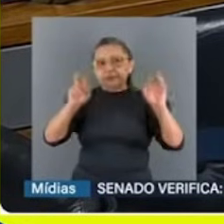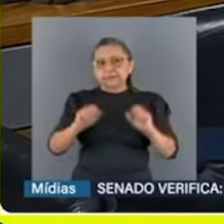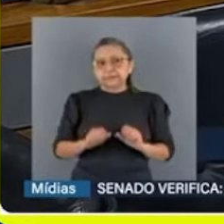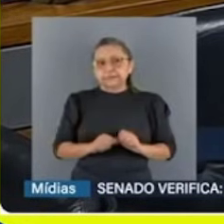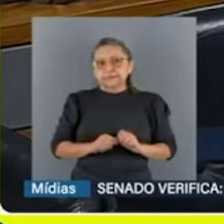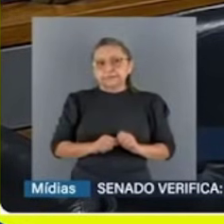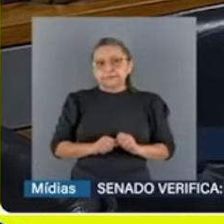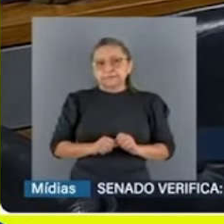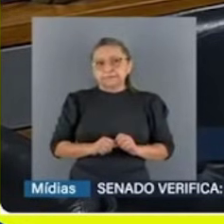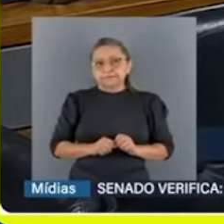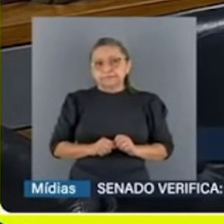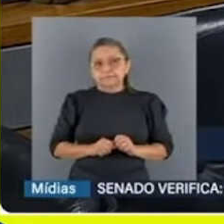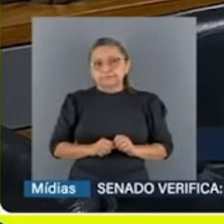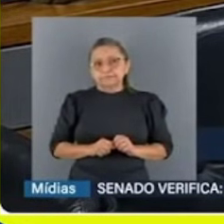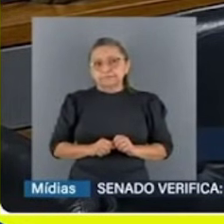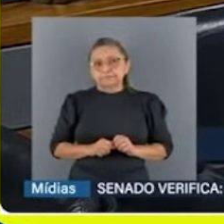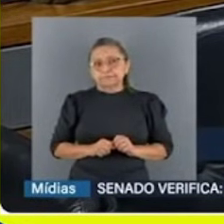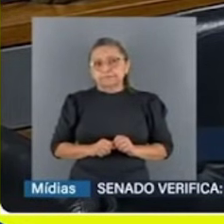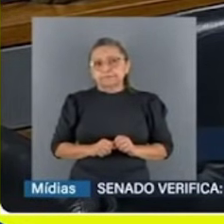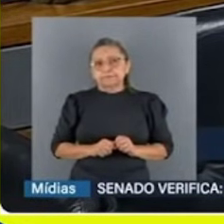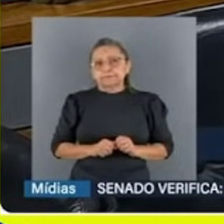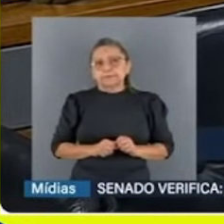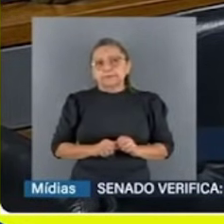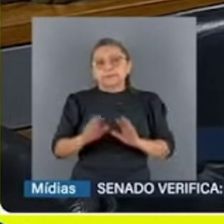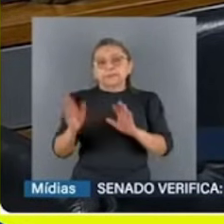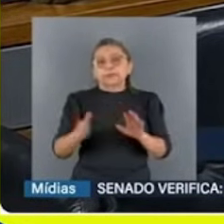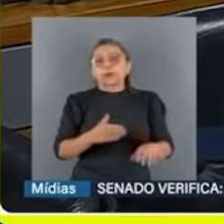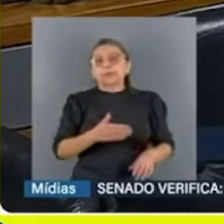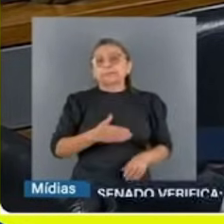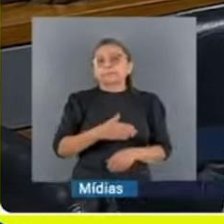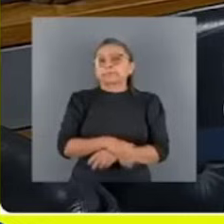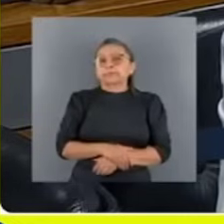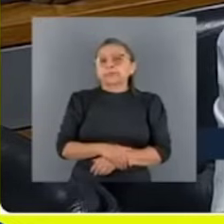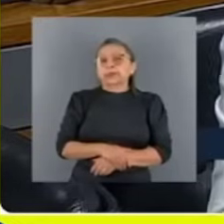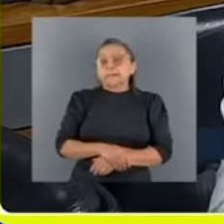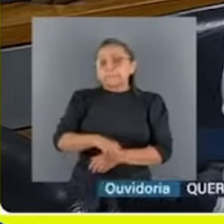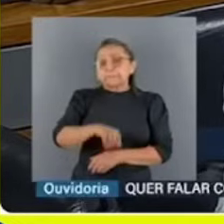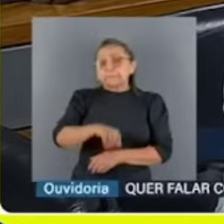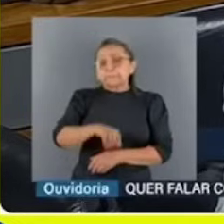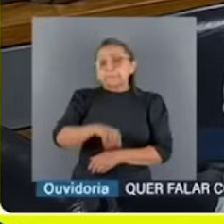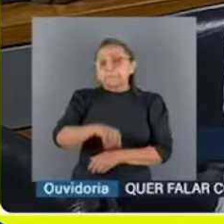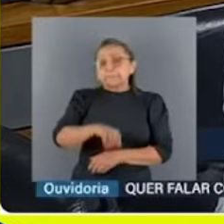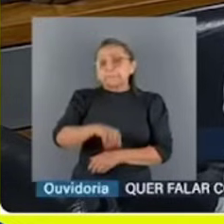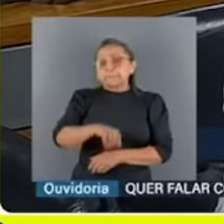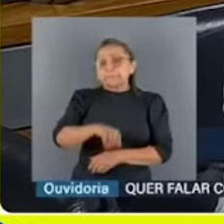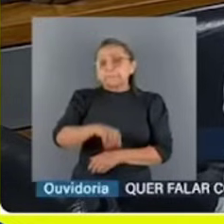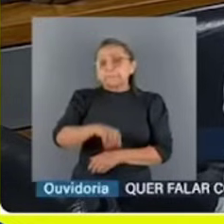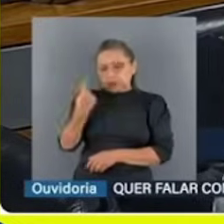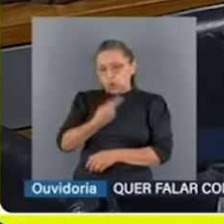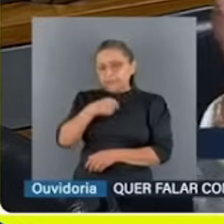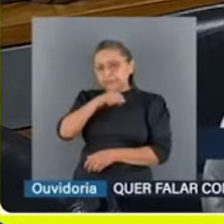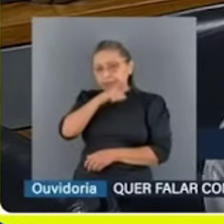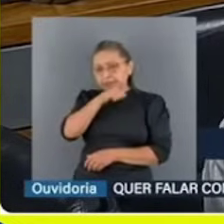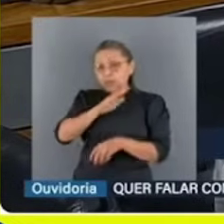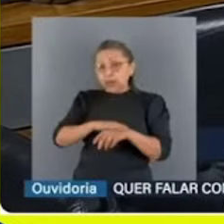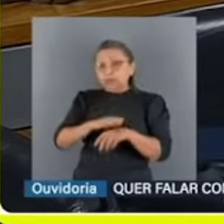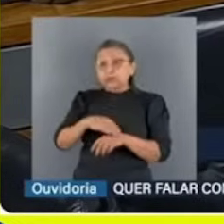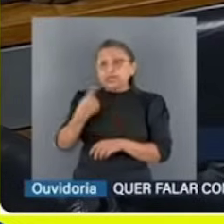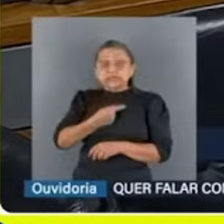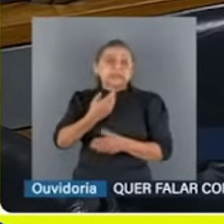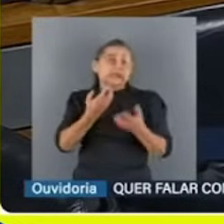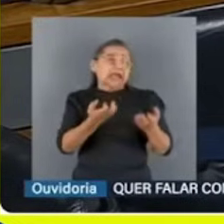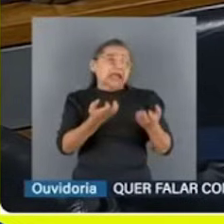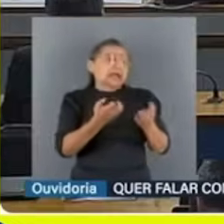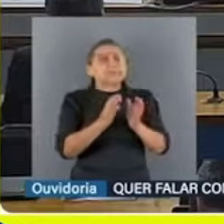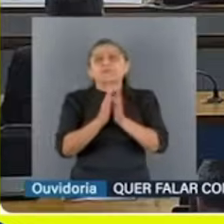desses contos da nossa infância. A mãe da gente, quando a gente quer ir para um lugar e ela não deixa, e a gente fala, todo mundo está indo,